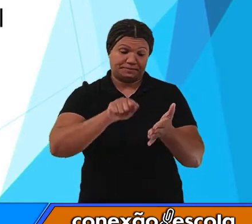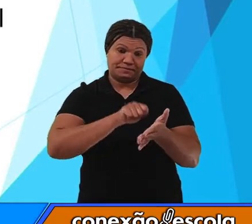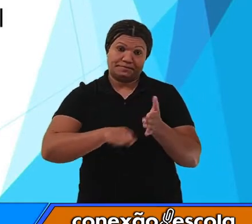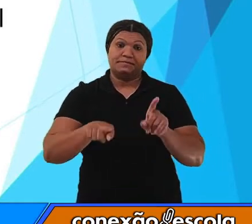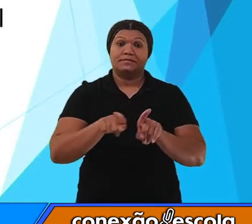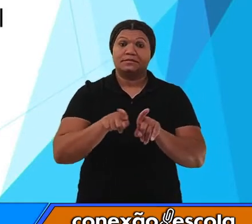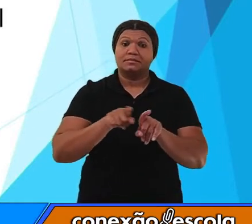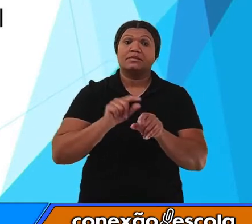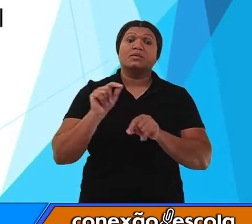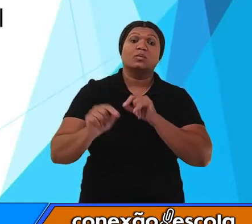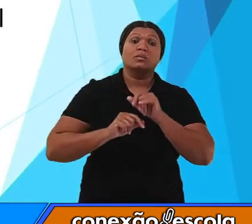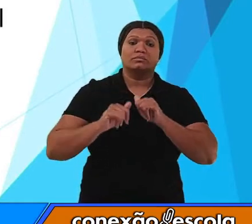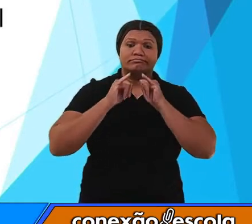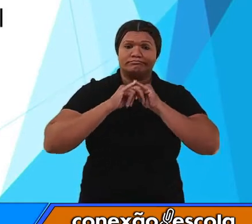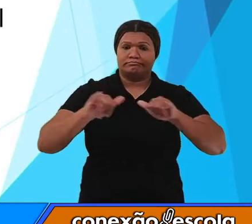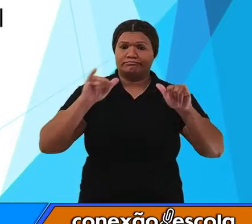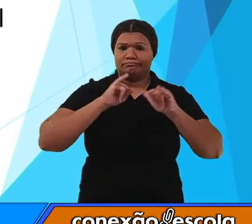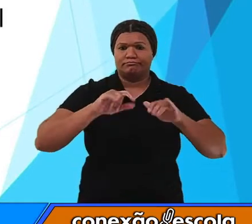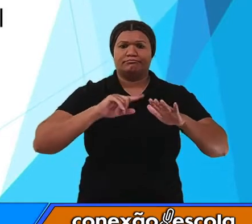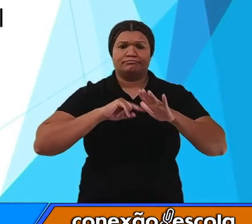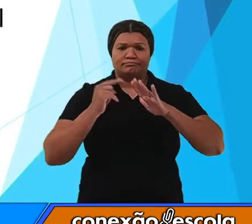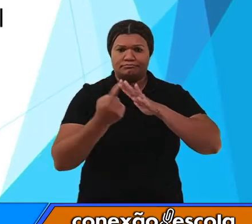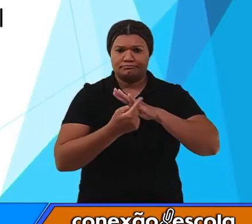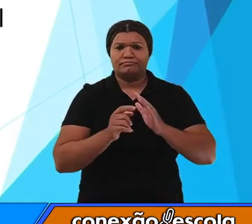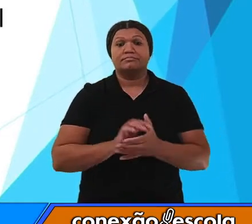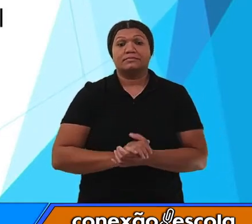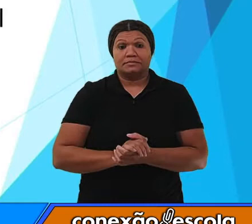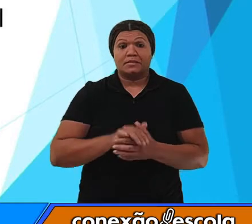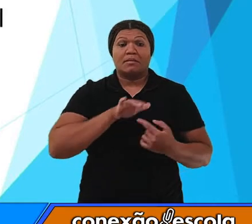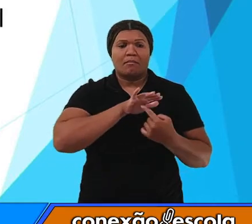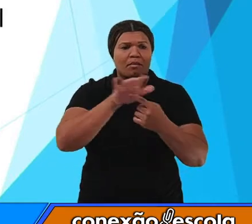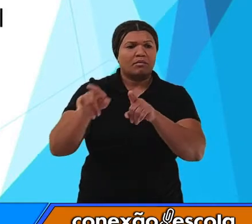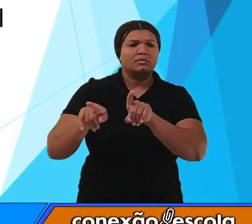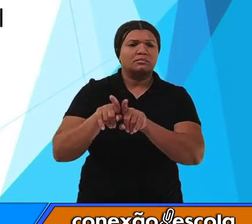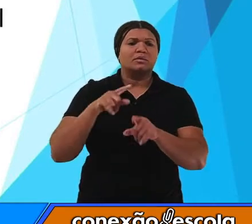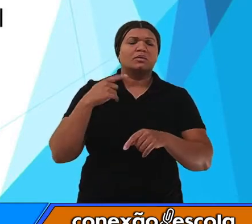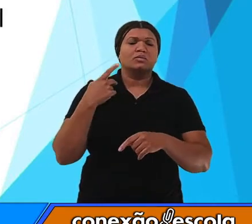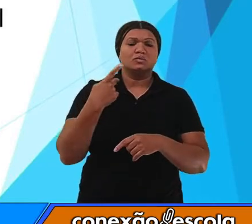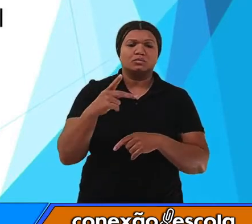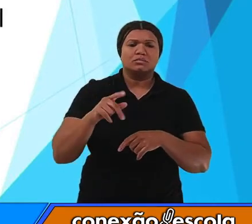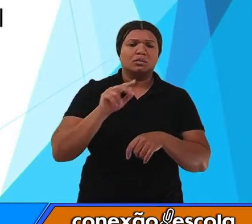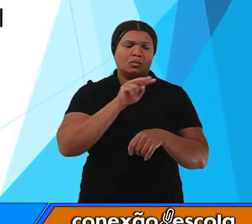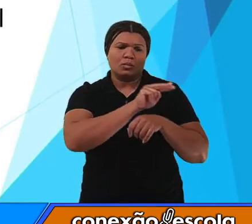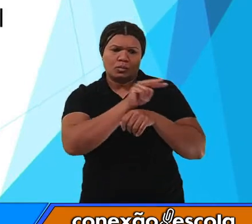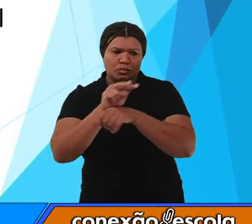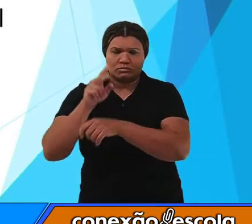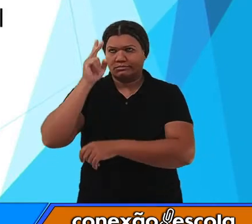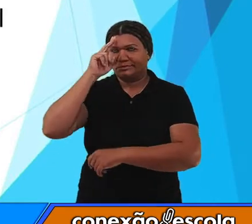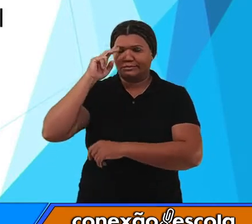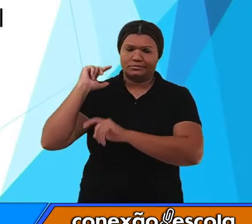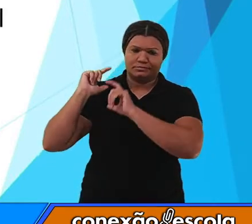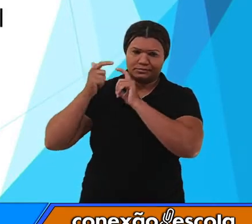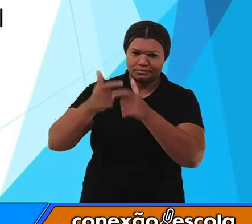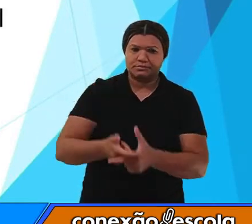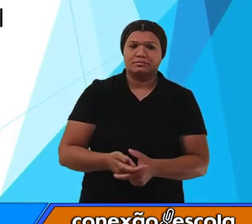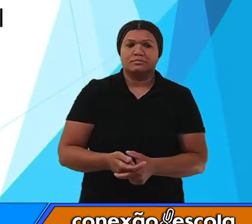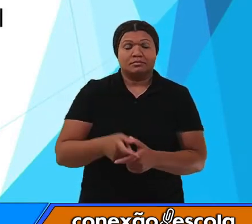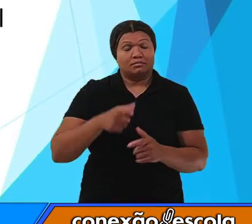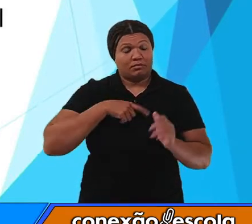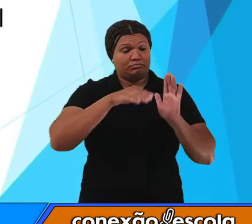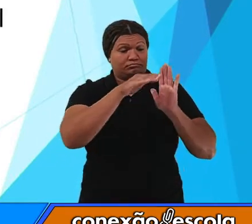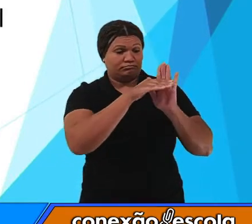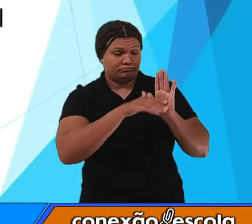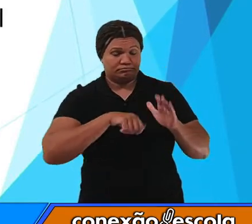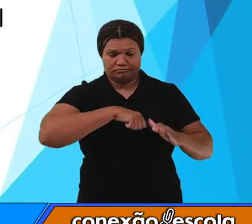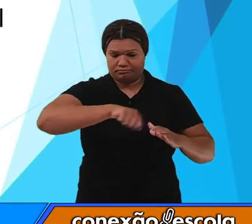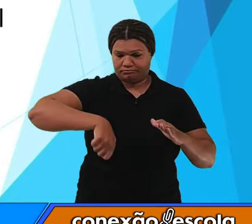midiáticos. Ressaltaremos também sua preservação histórica em periódicos e